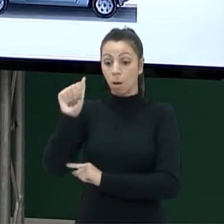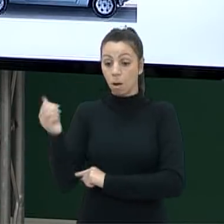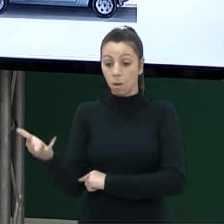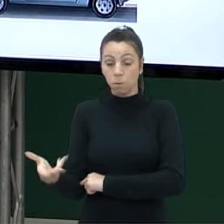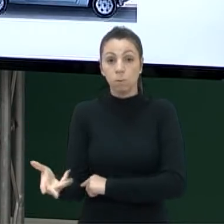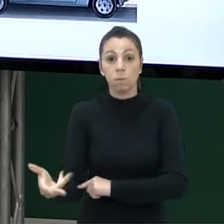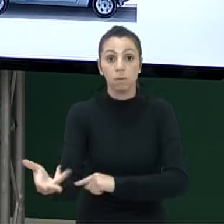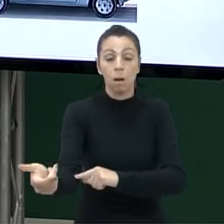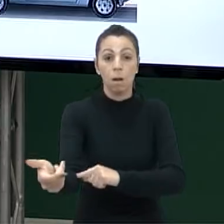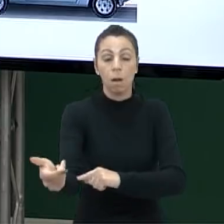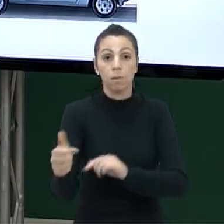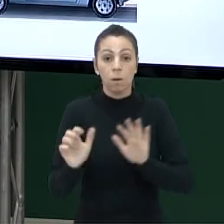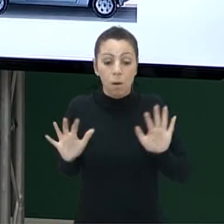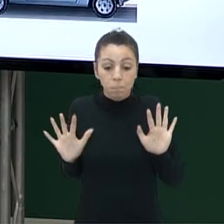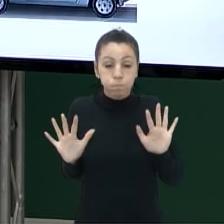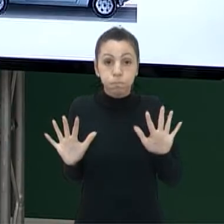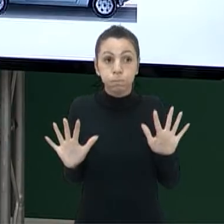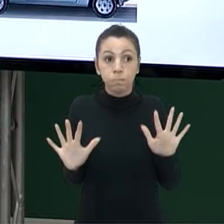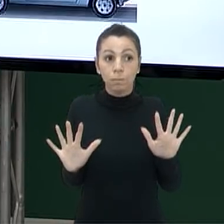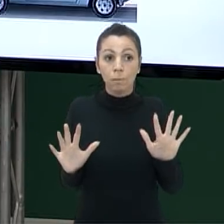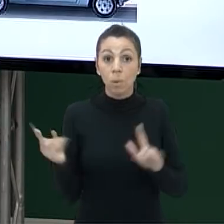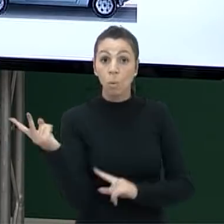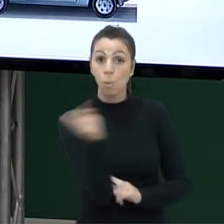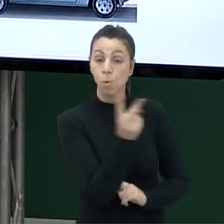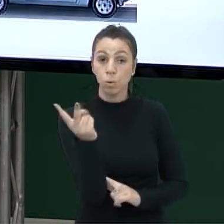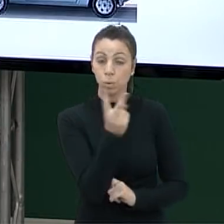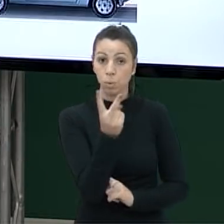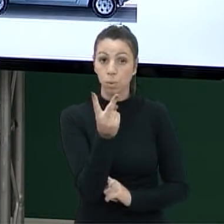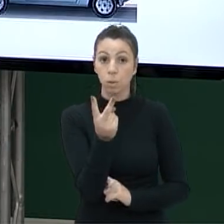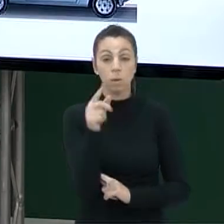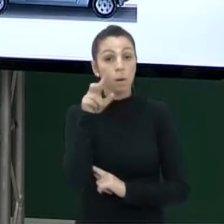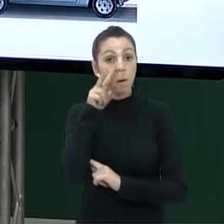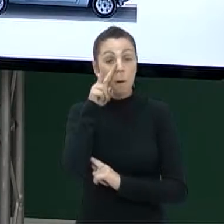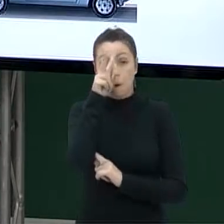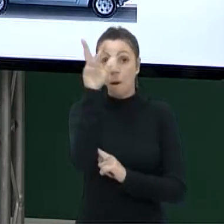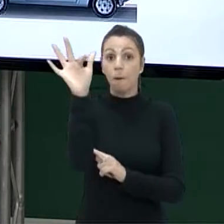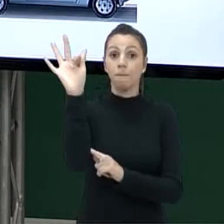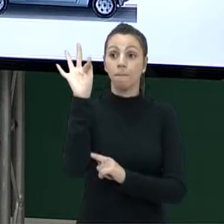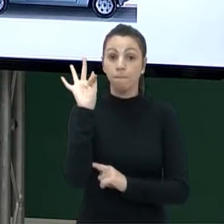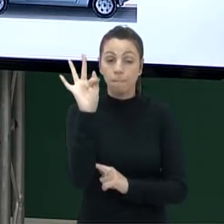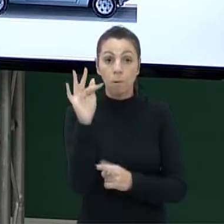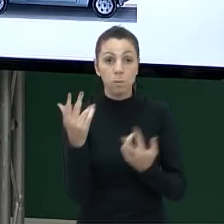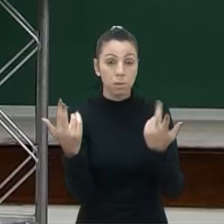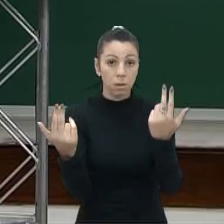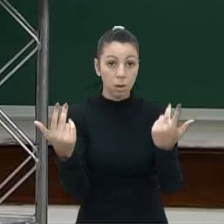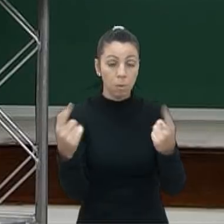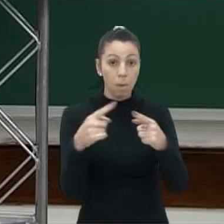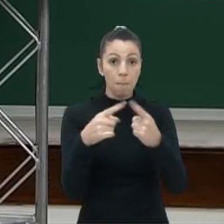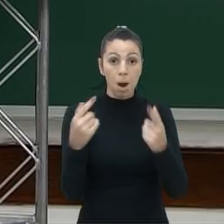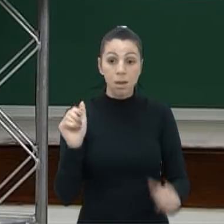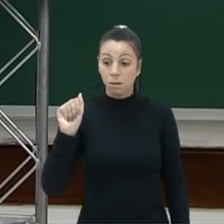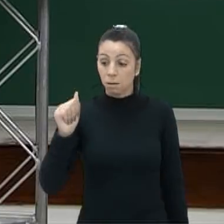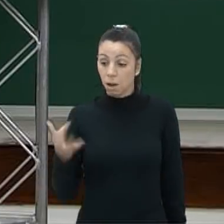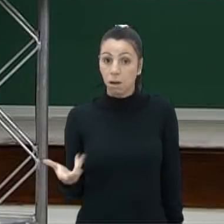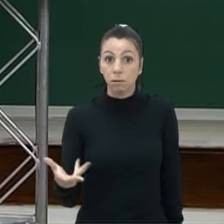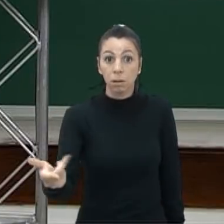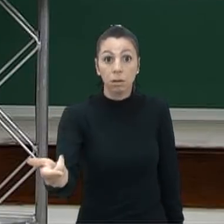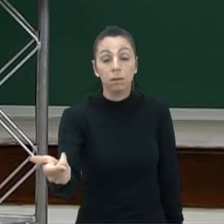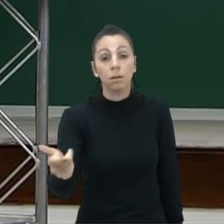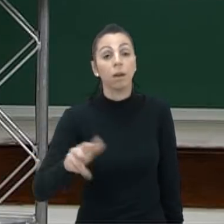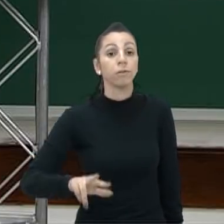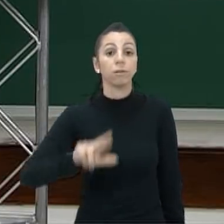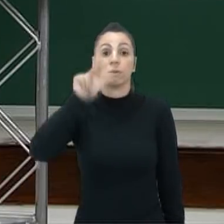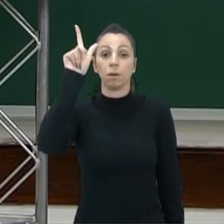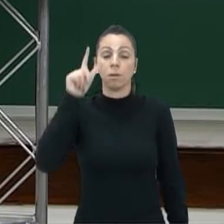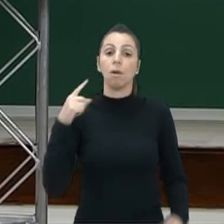né, fazendo uma força que eles podem estar fazendo a mesma força, só que a aceleração acaba sendo menor, né. Por que nesse